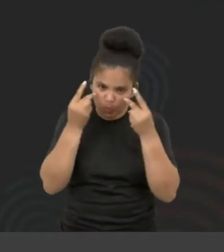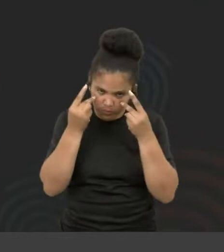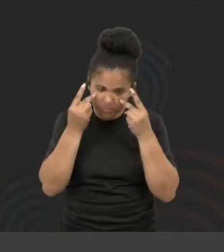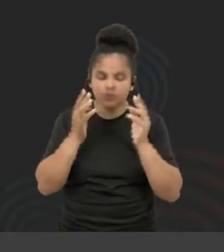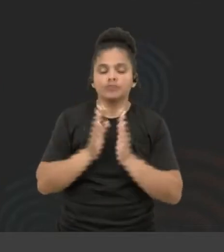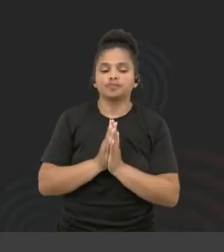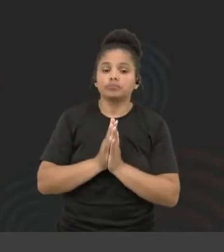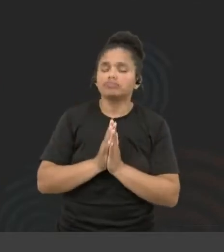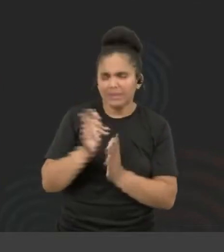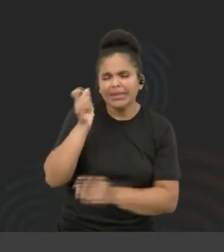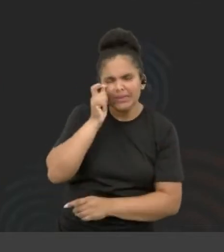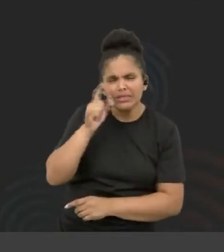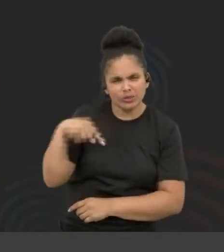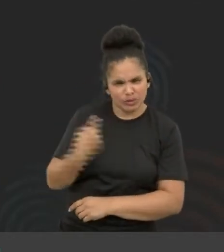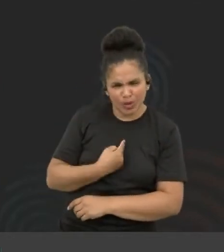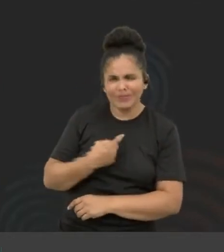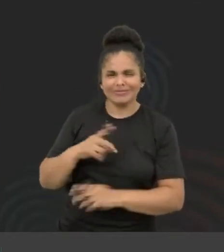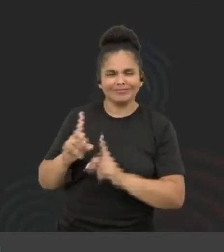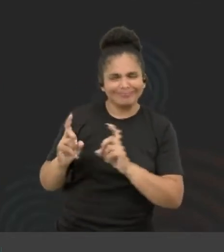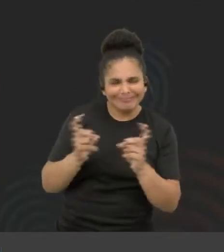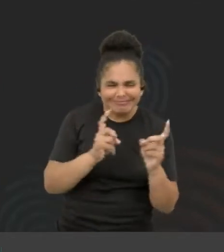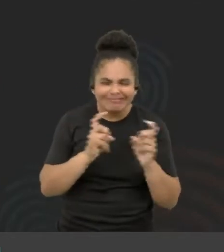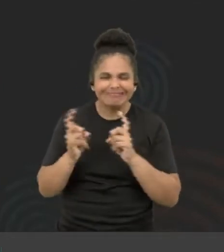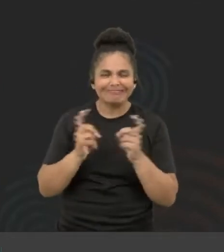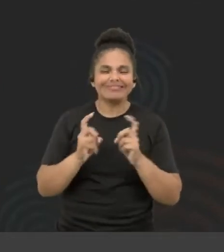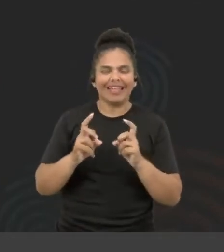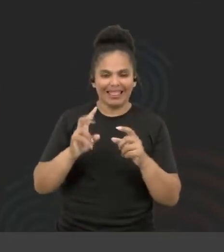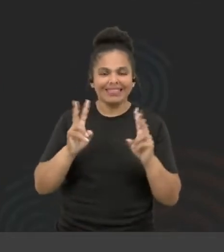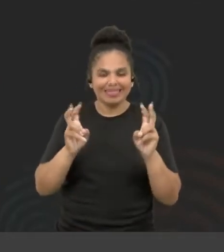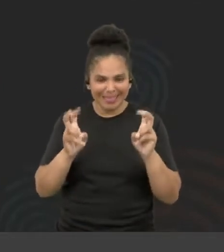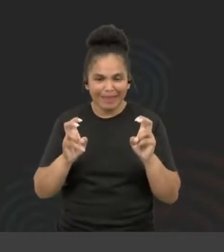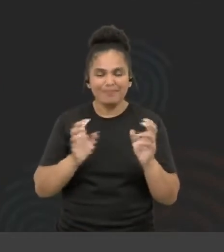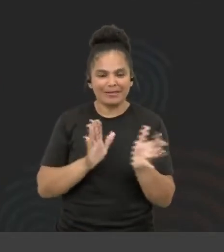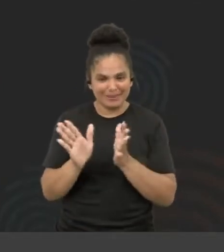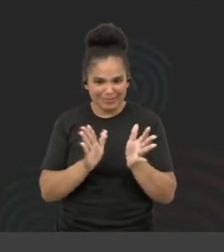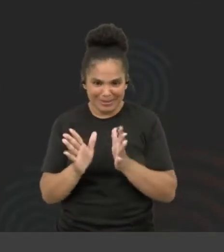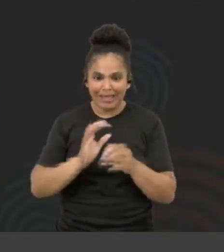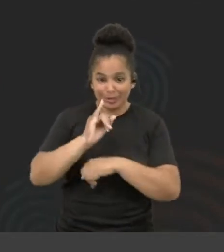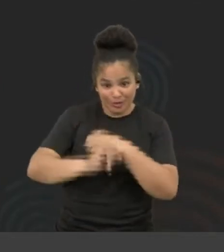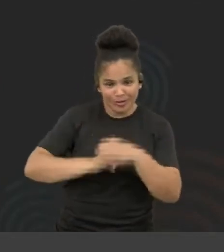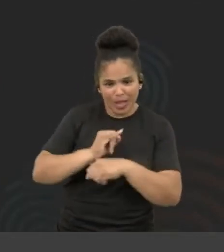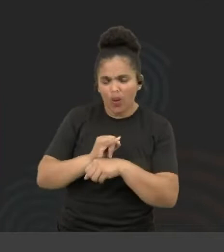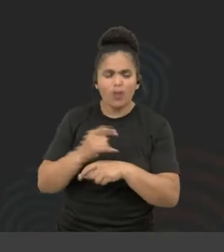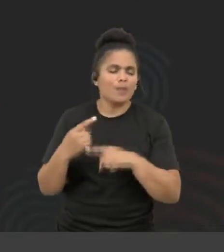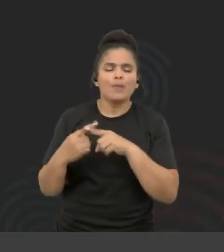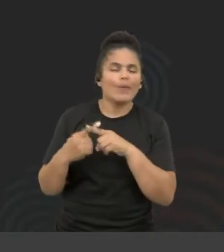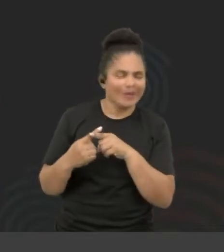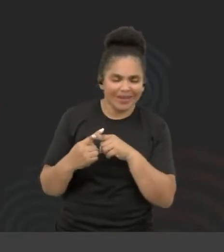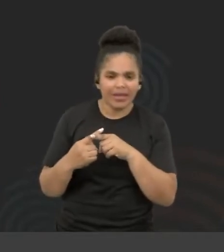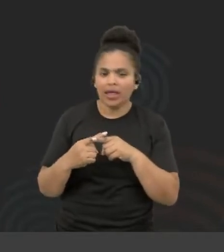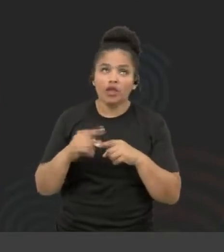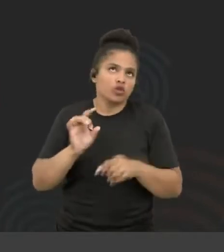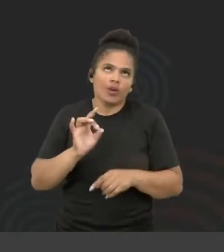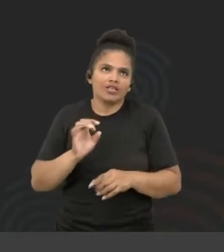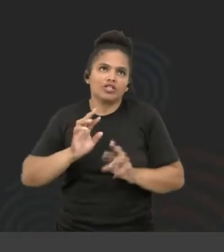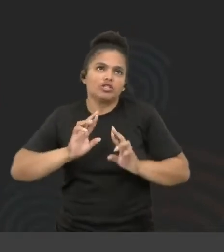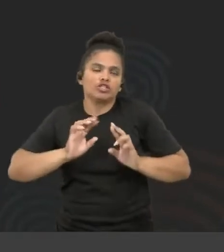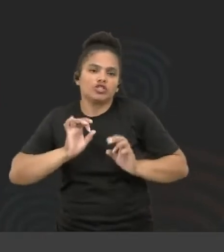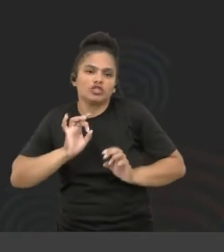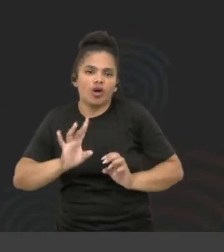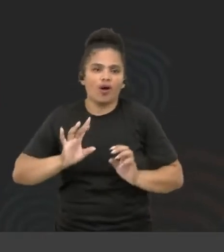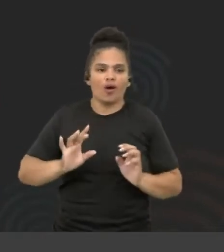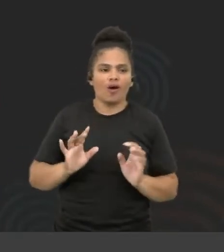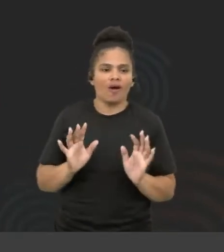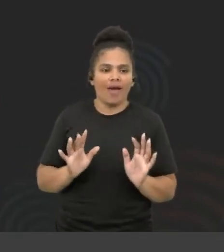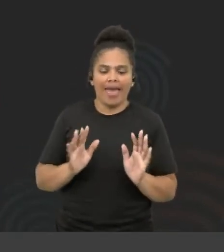fala sobre acessibilidade digital, porque hoje em dia, quando a gente fala de acessibilidade digital, não é simplesmente você